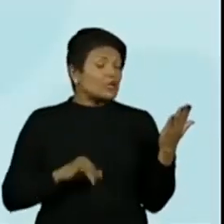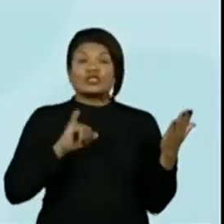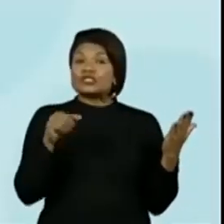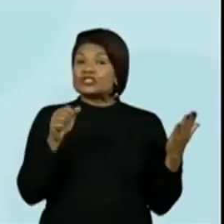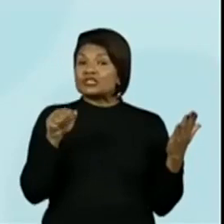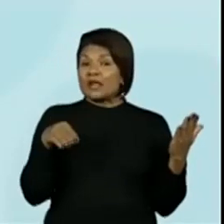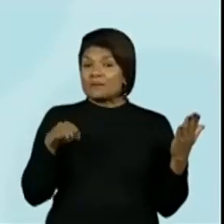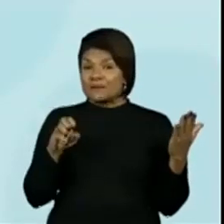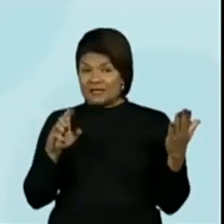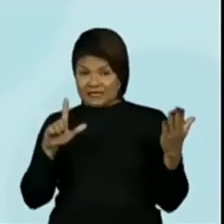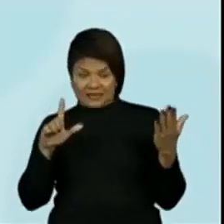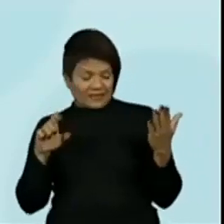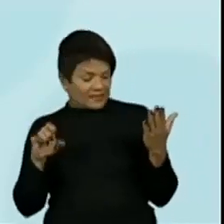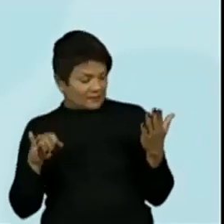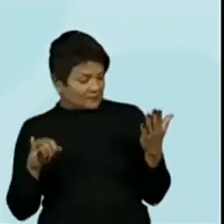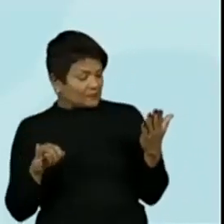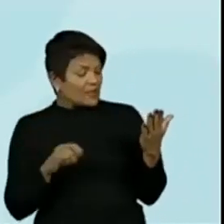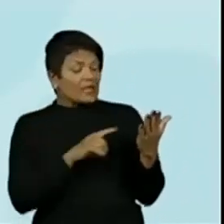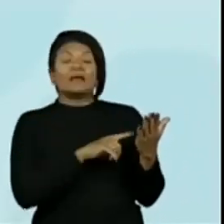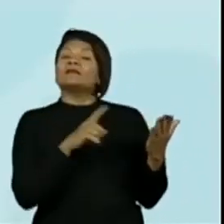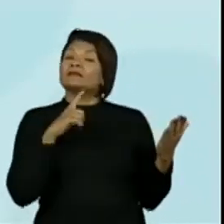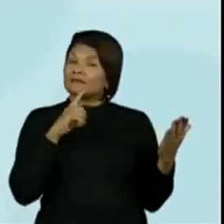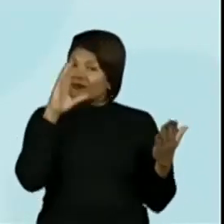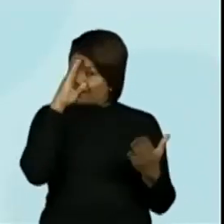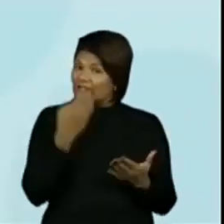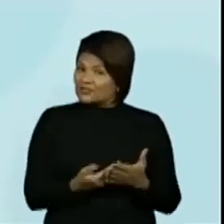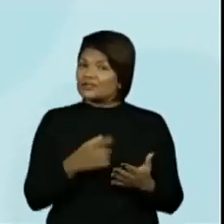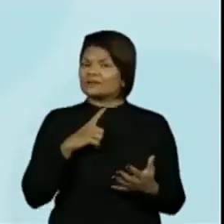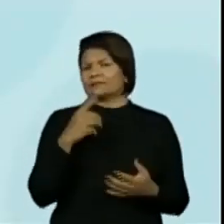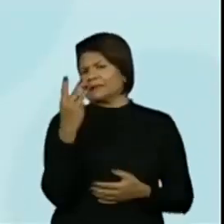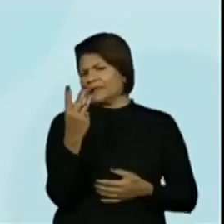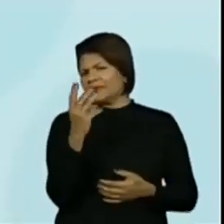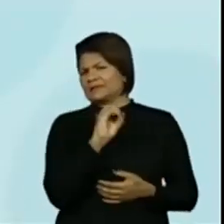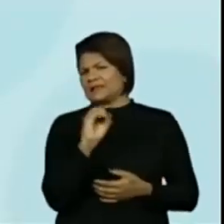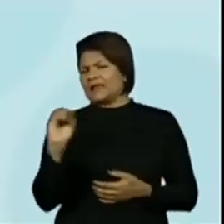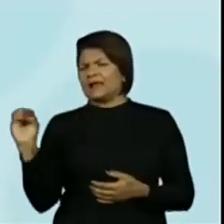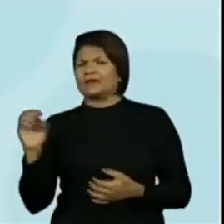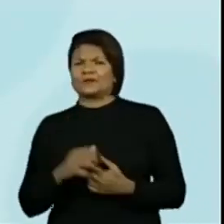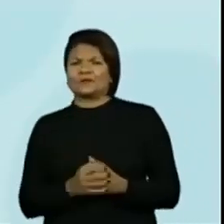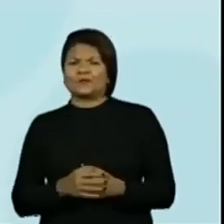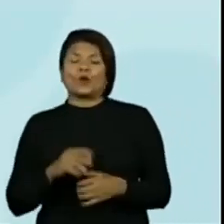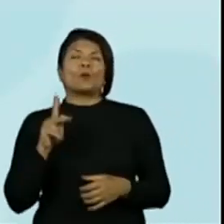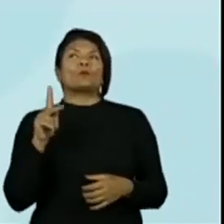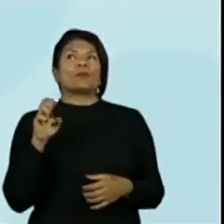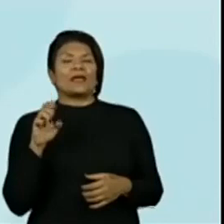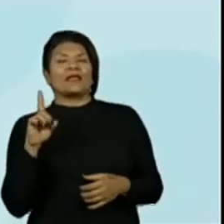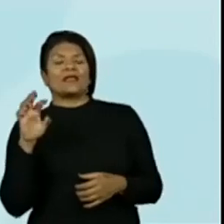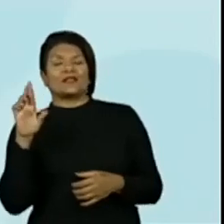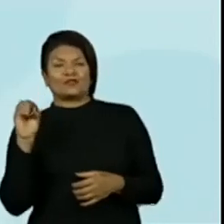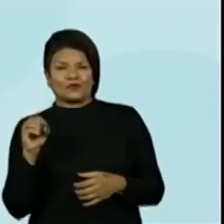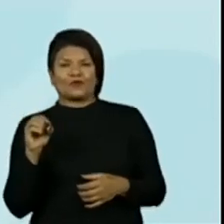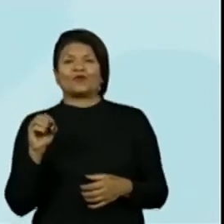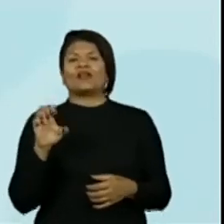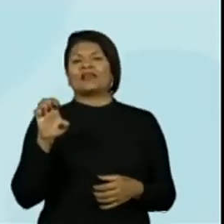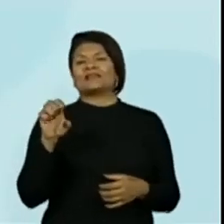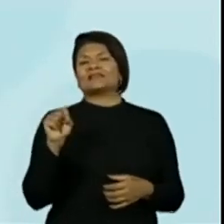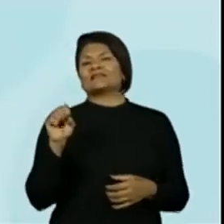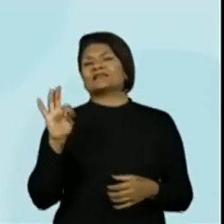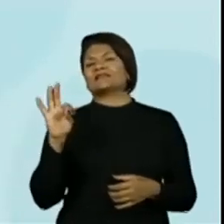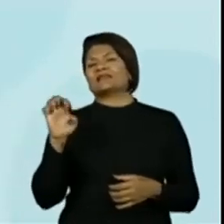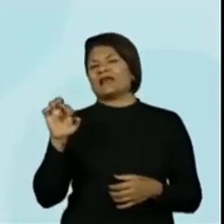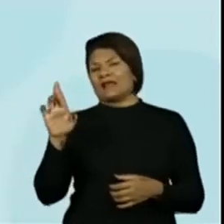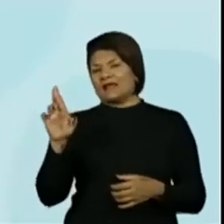Jamile está dizendo que ela acredita que são 3 zeros. O Pedro, a Esther, a Maria, a Nicole disseram que